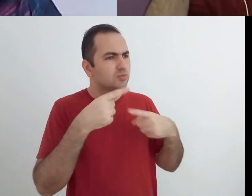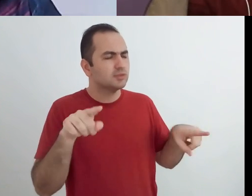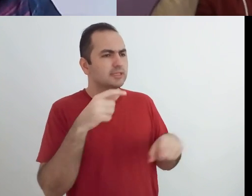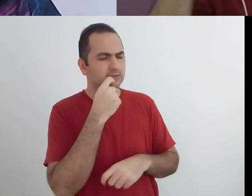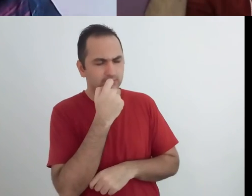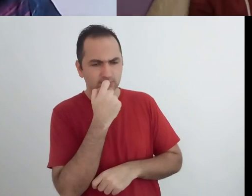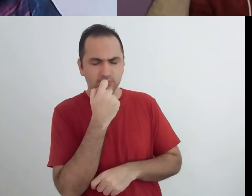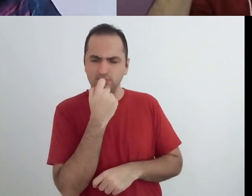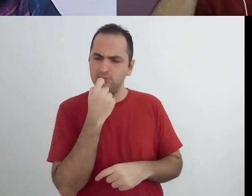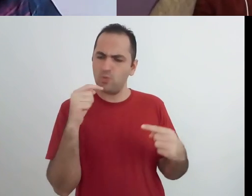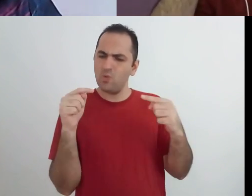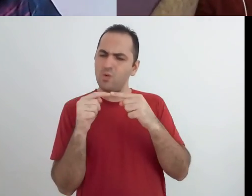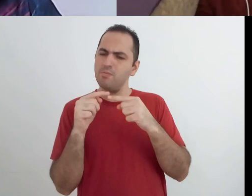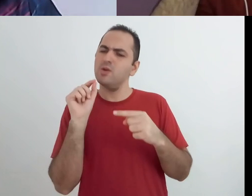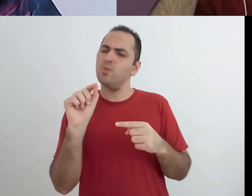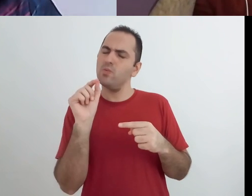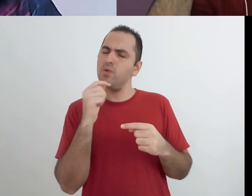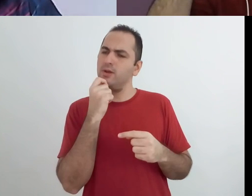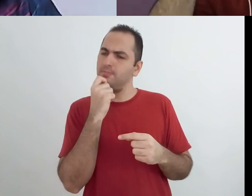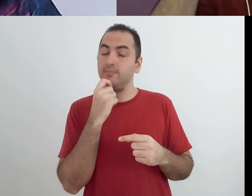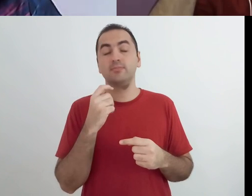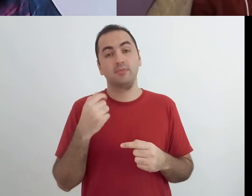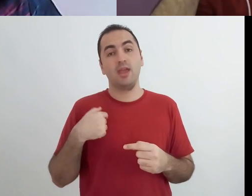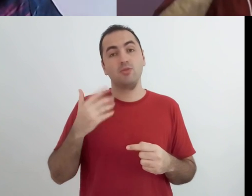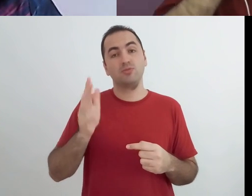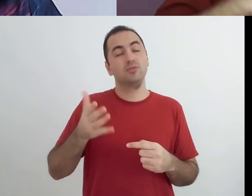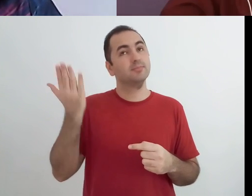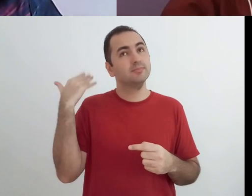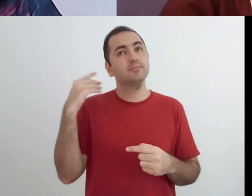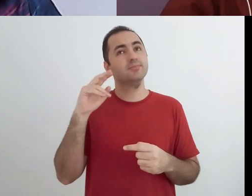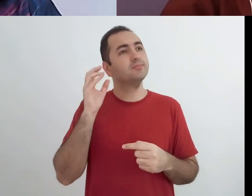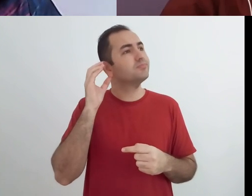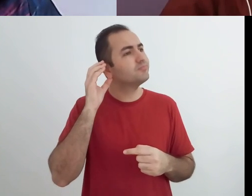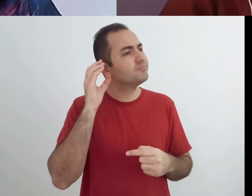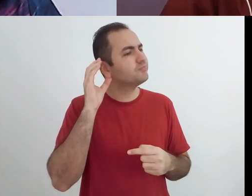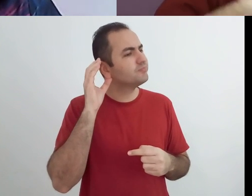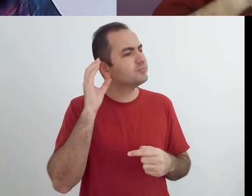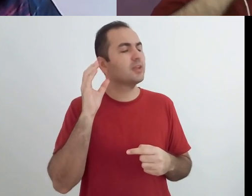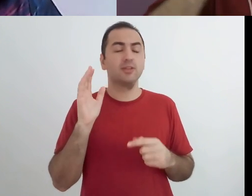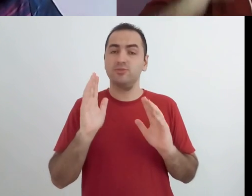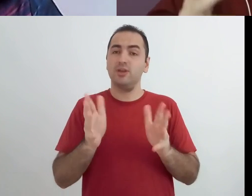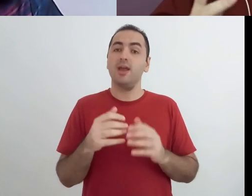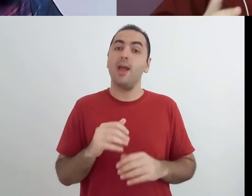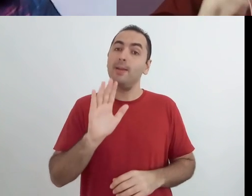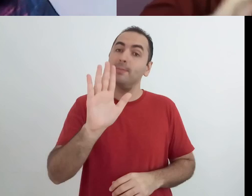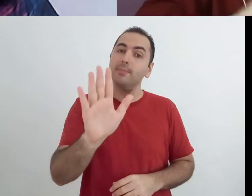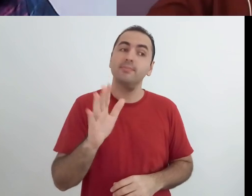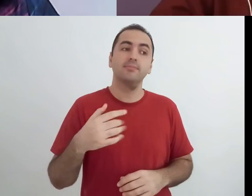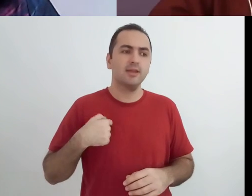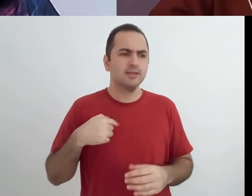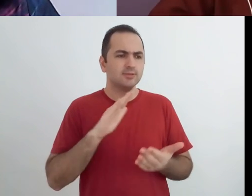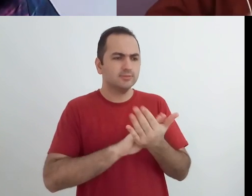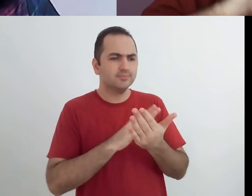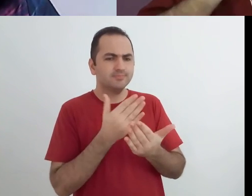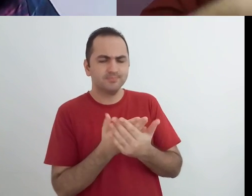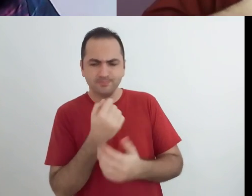música? Eu já tinha ouvido aquela música várias vezes, só que eu não tinha parado para pensar no significado dela. E aí, quando eu tentei traduzir, que eu comecei a